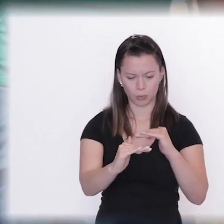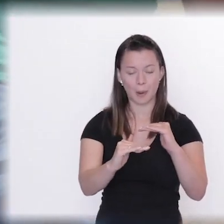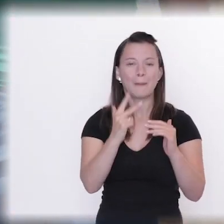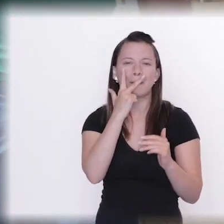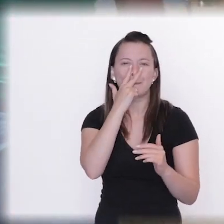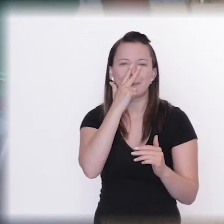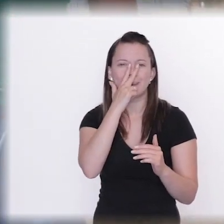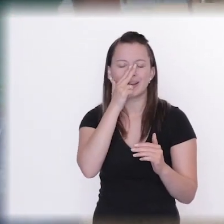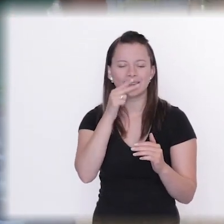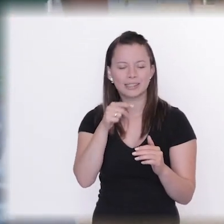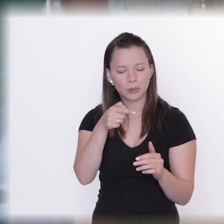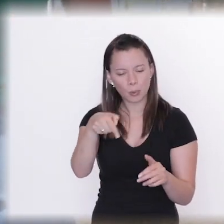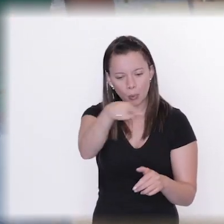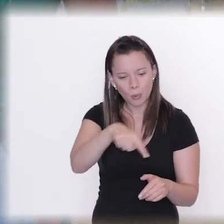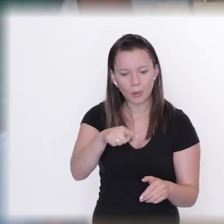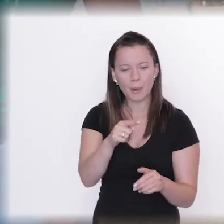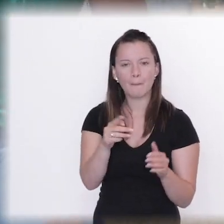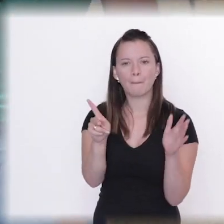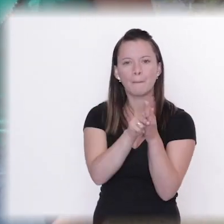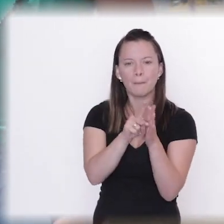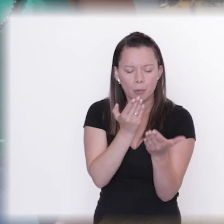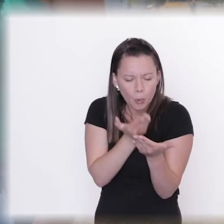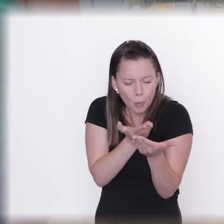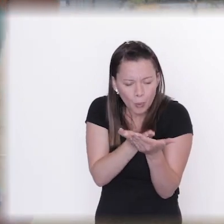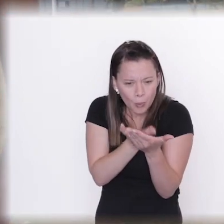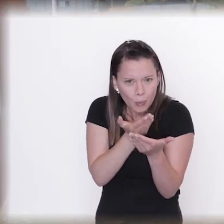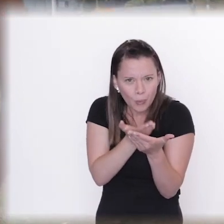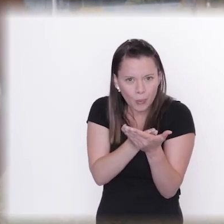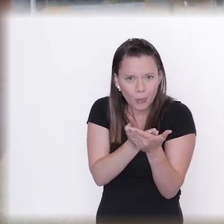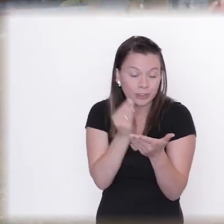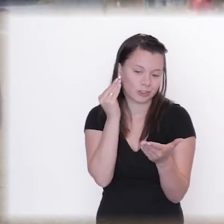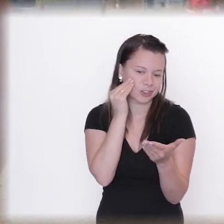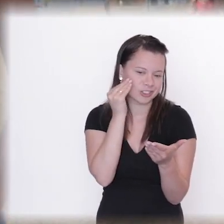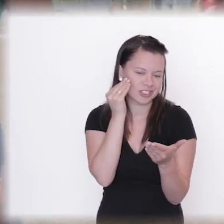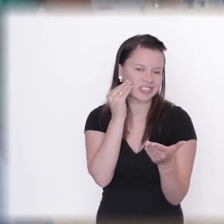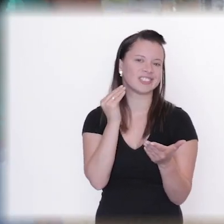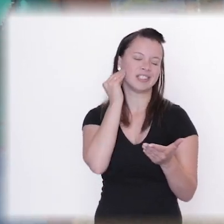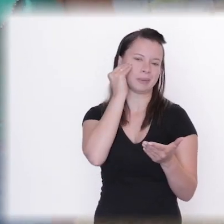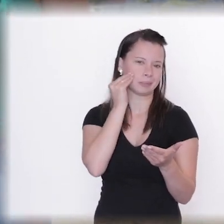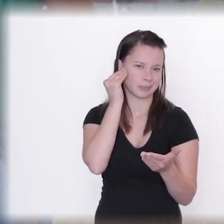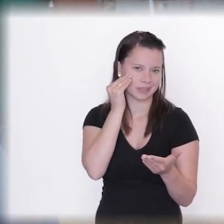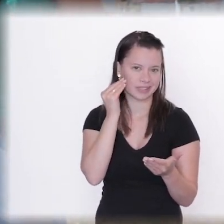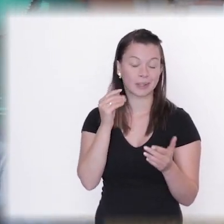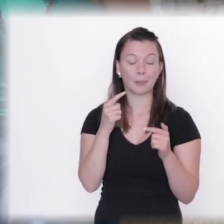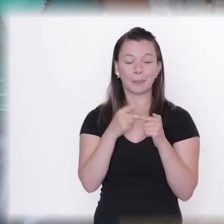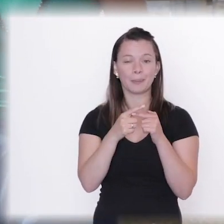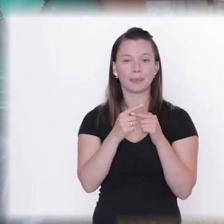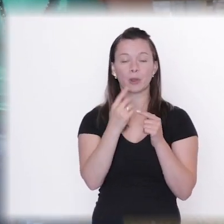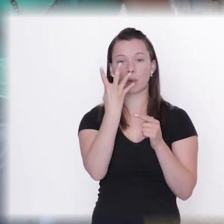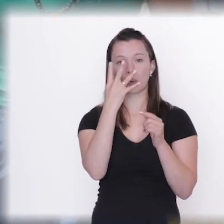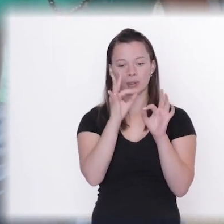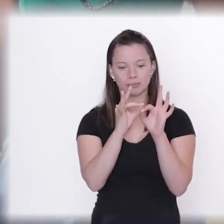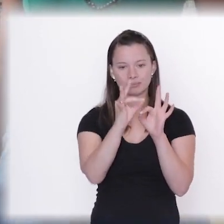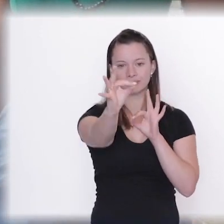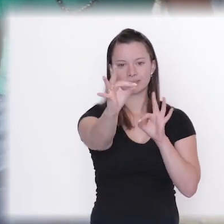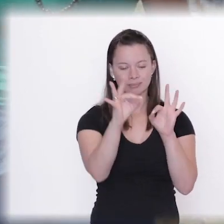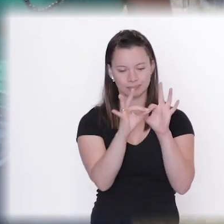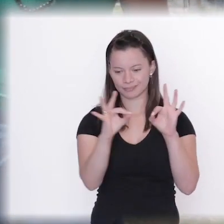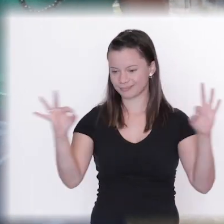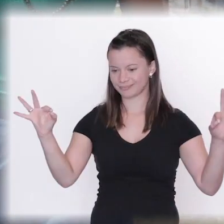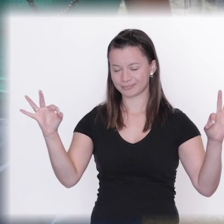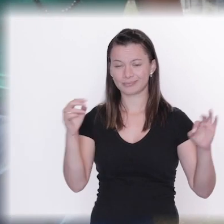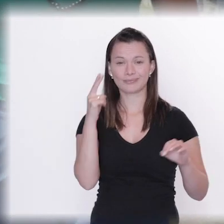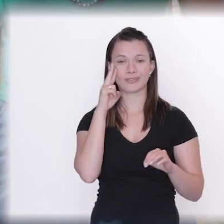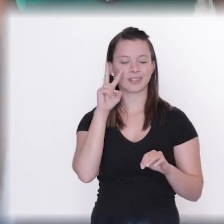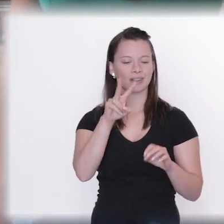assim, é um local que em 4 quilômetros quadrados você vê desde ocupações que